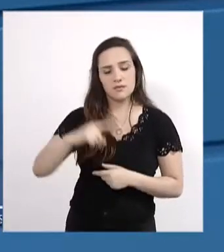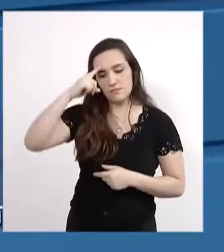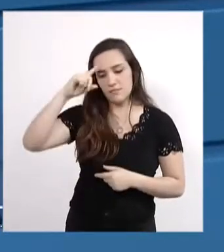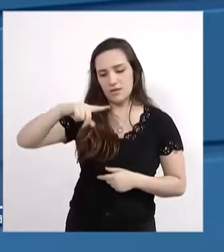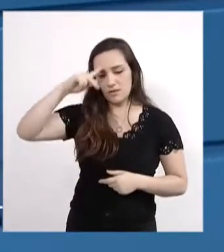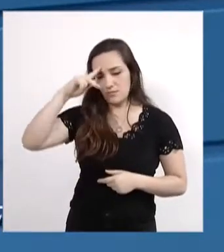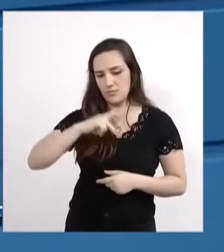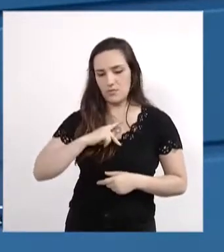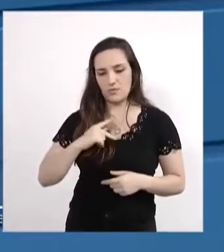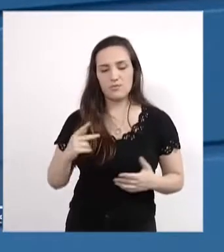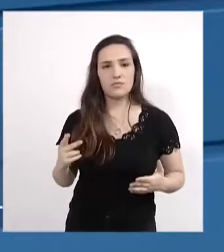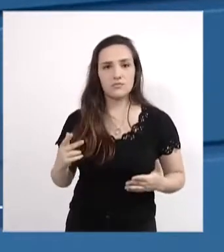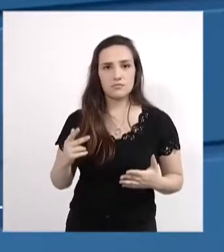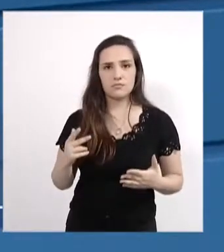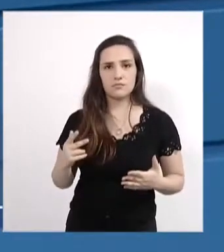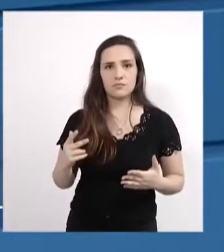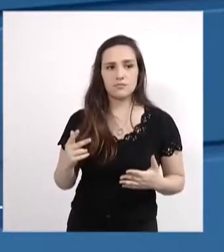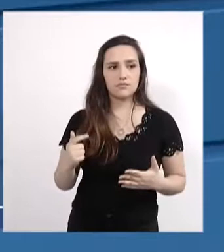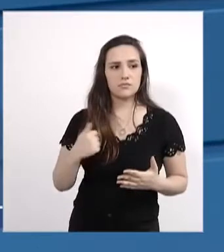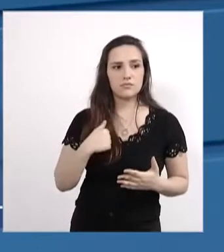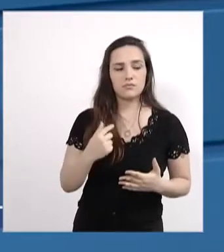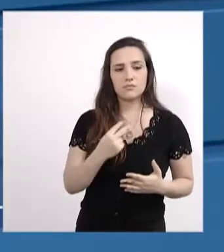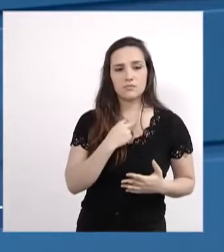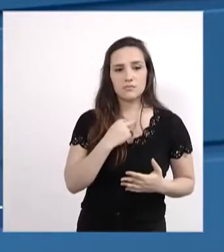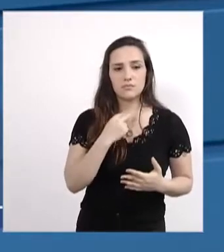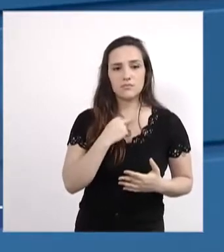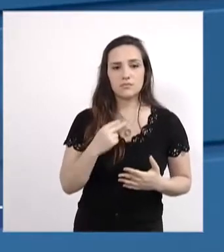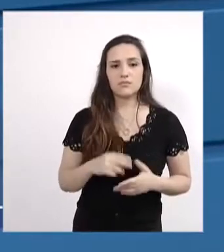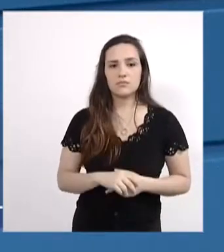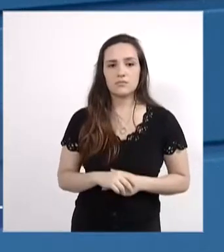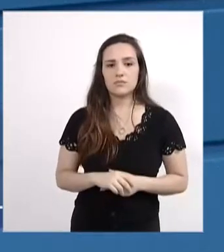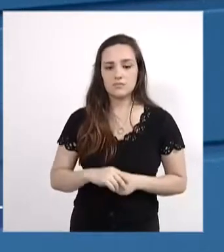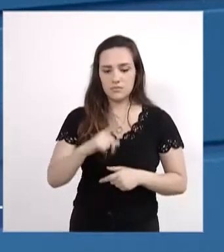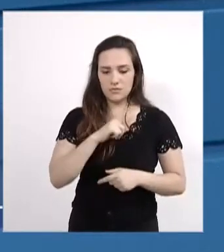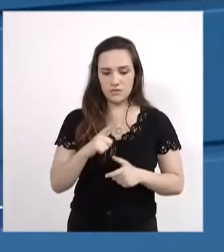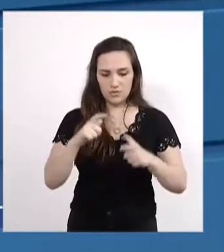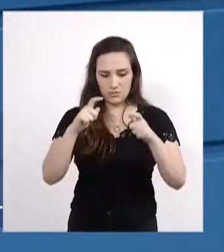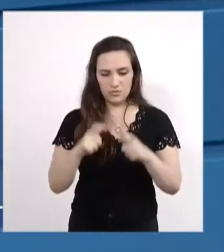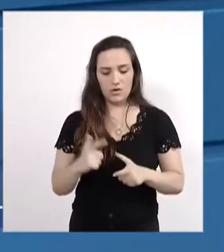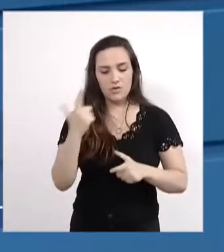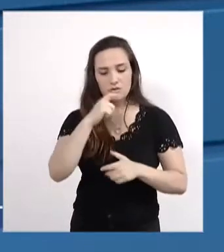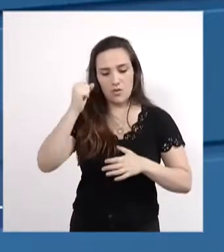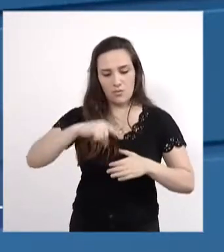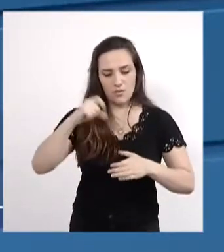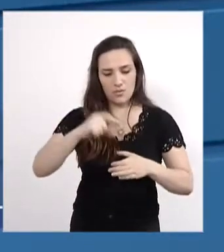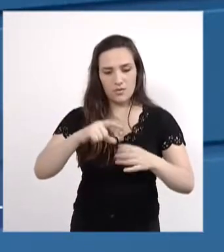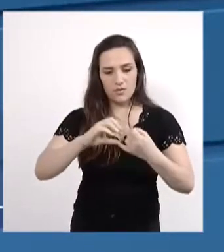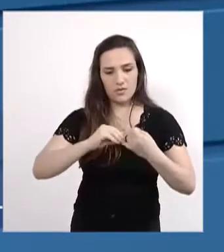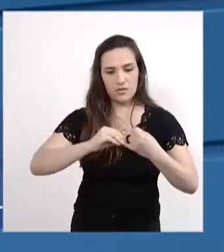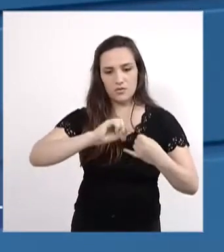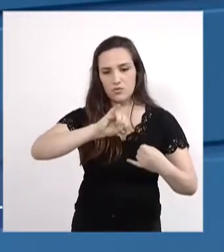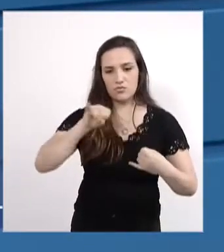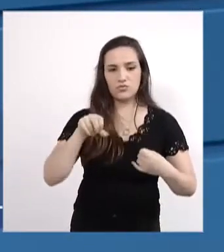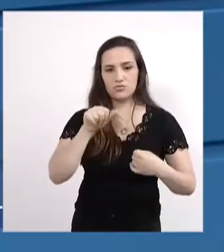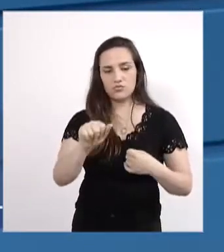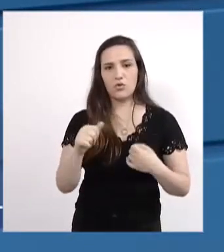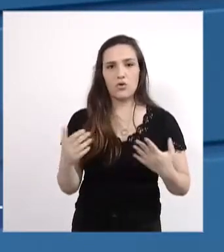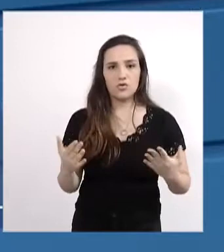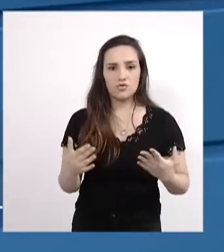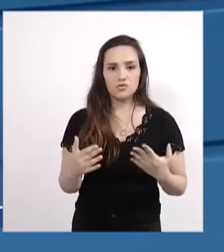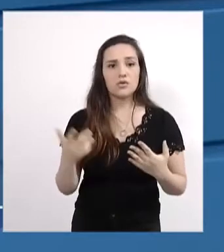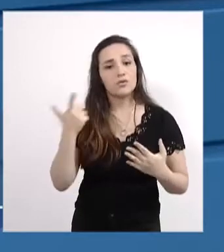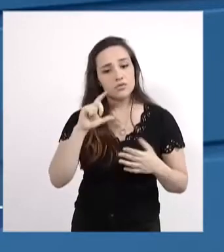seu. E eu não posso ter uma propriedade que tem aptidão para soja, se o boi está me dando